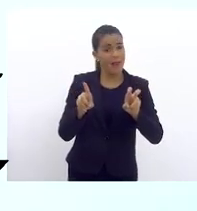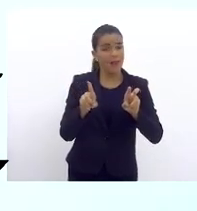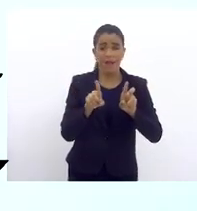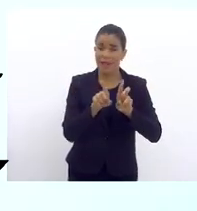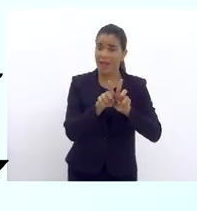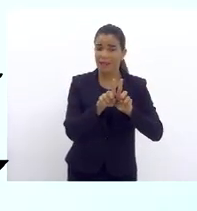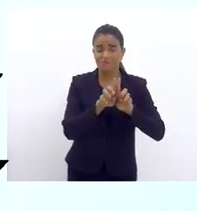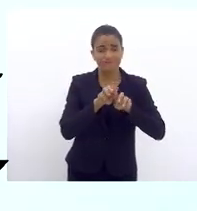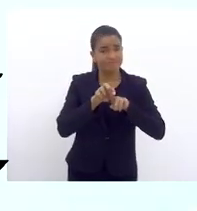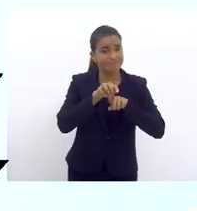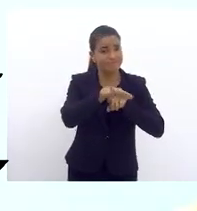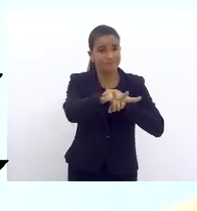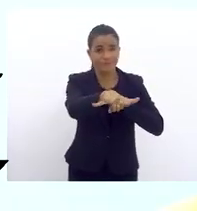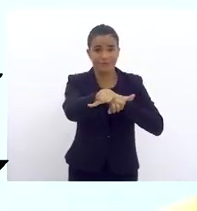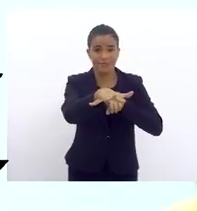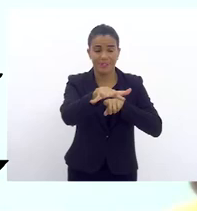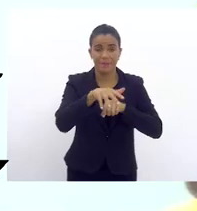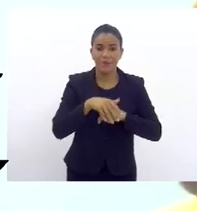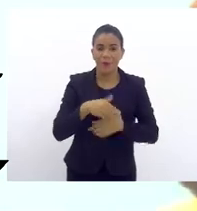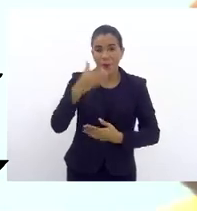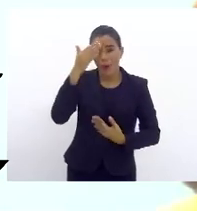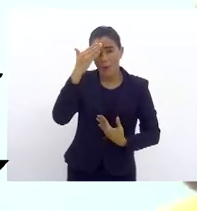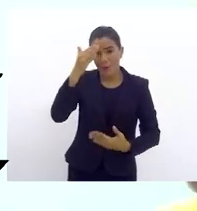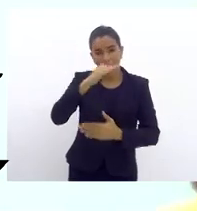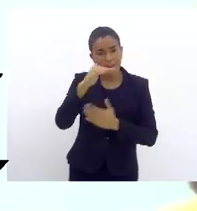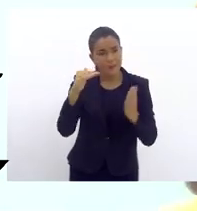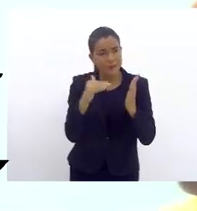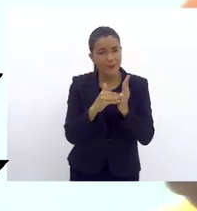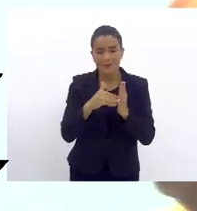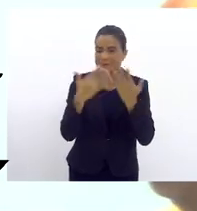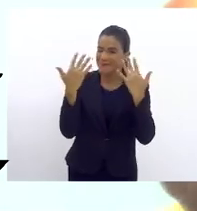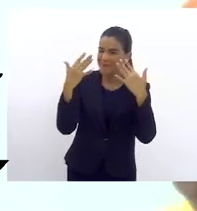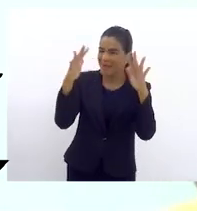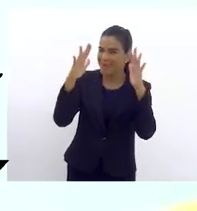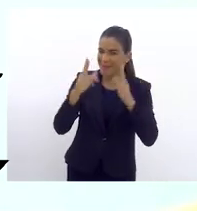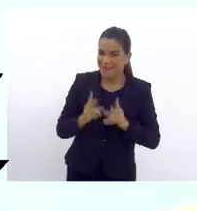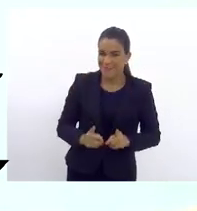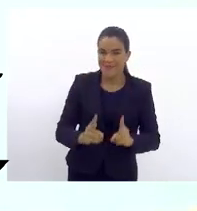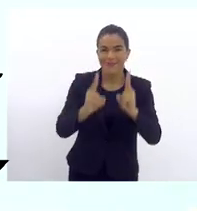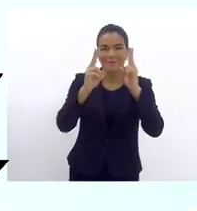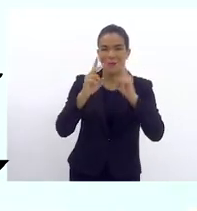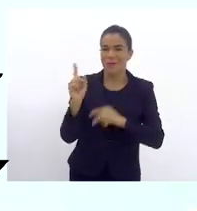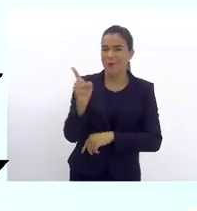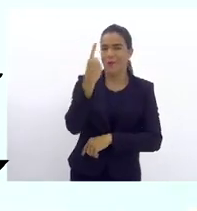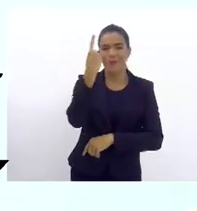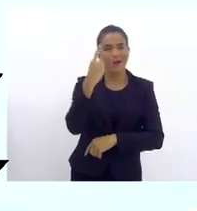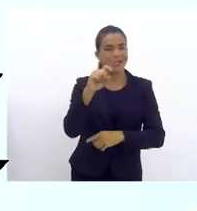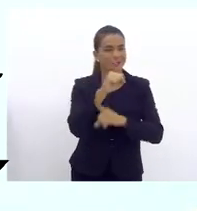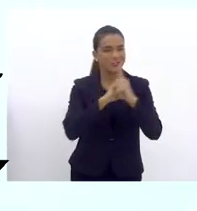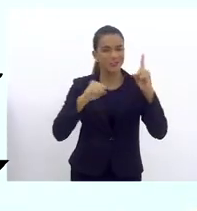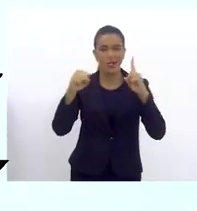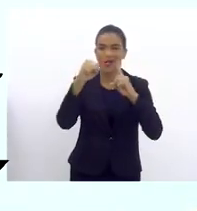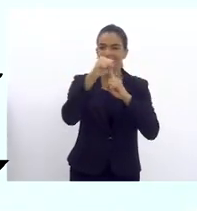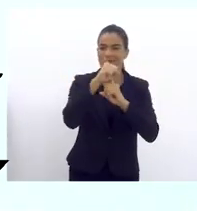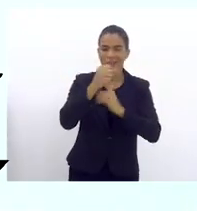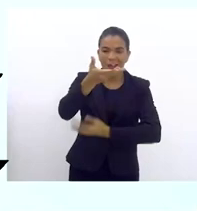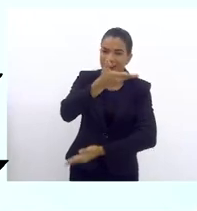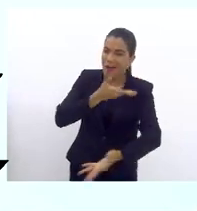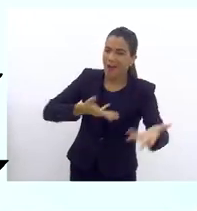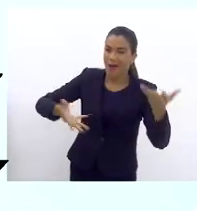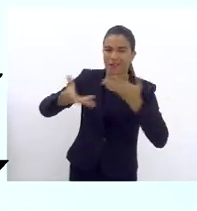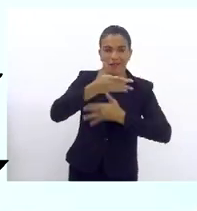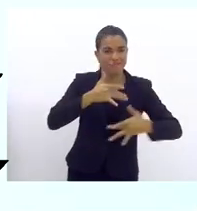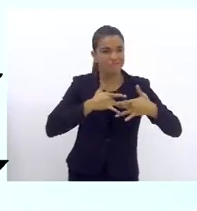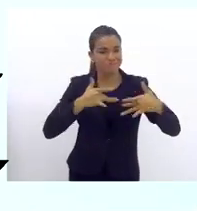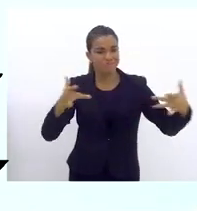assim tem que ser tratado Obrigado a todos Parabéns vamos em frente na luta por uma sociedade mais fraterna mais